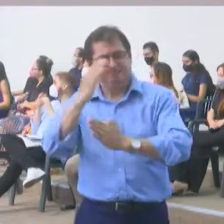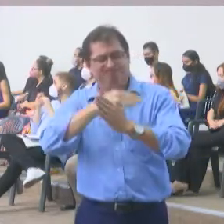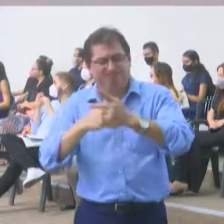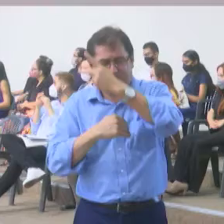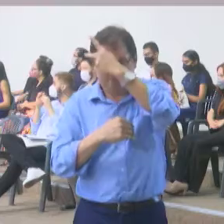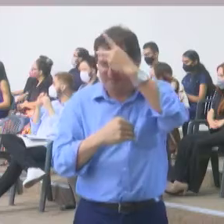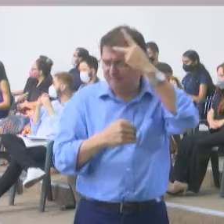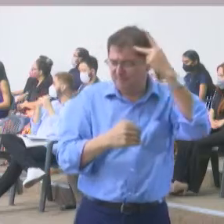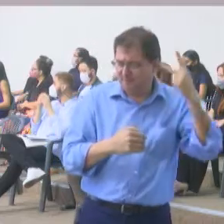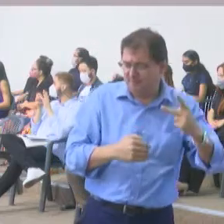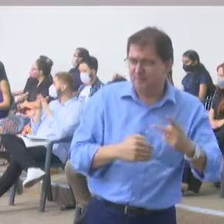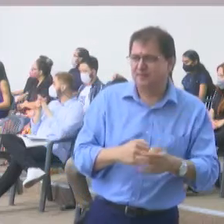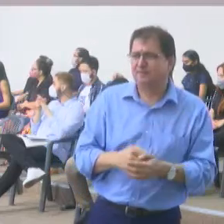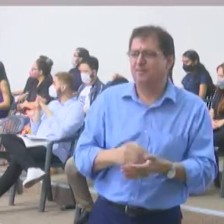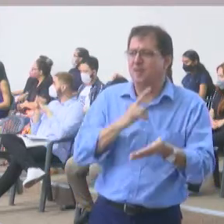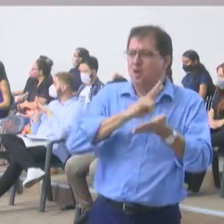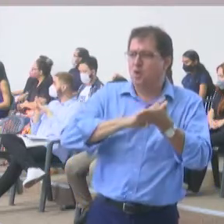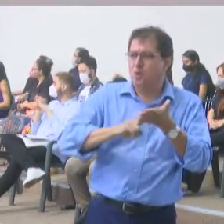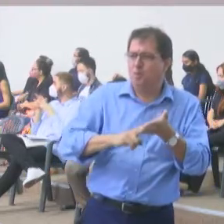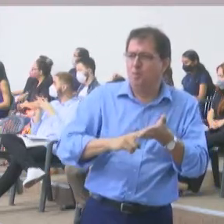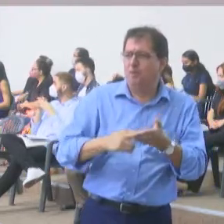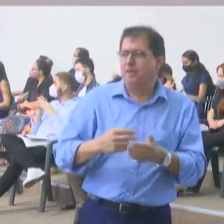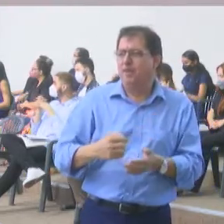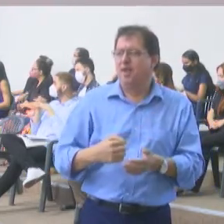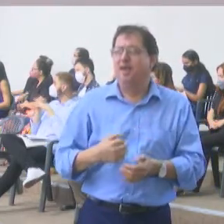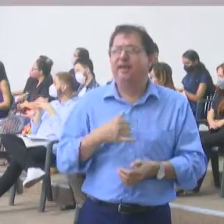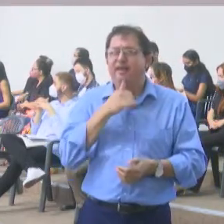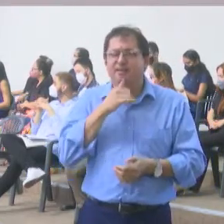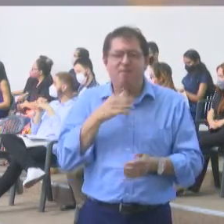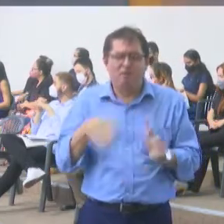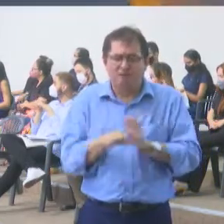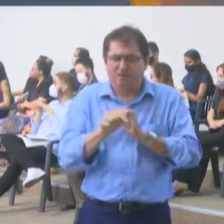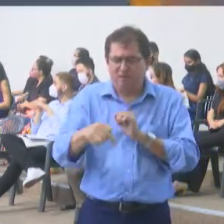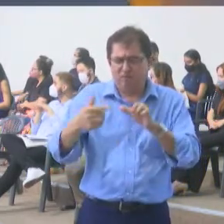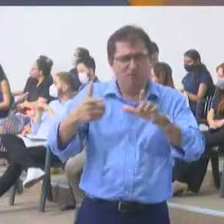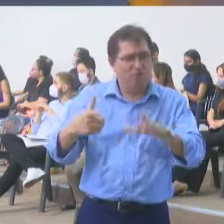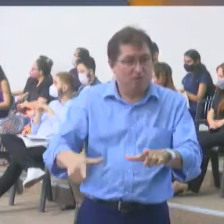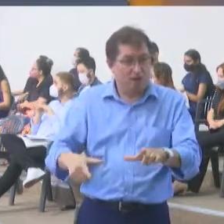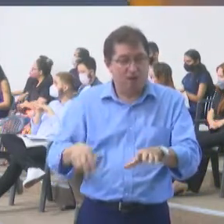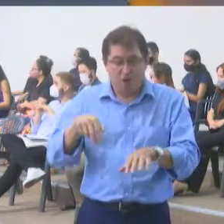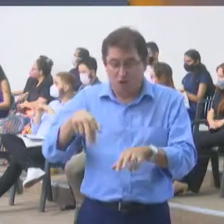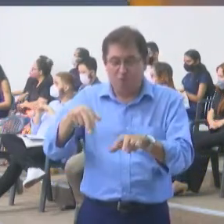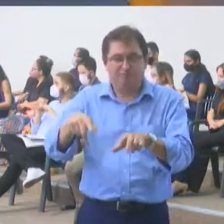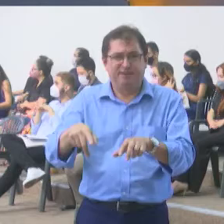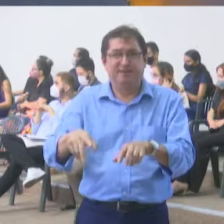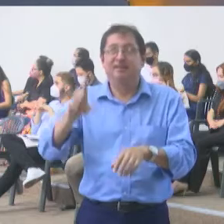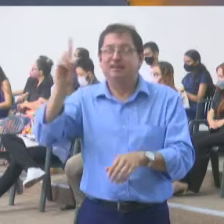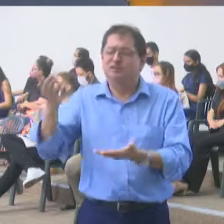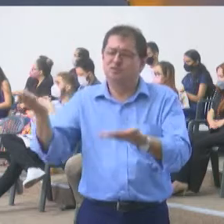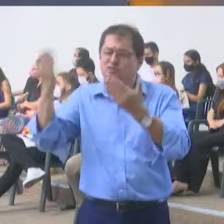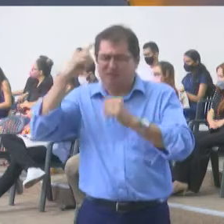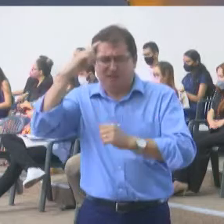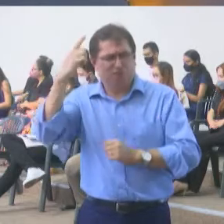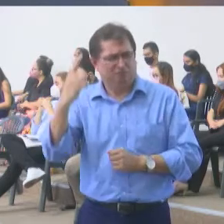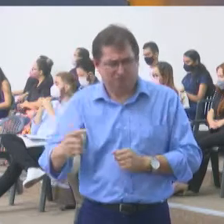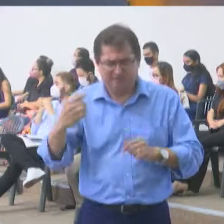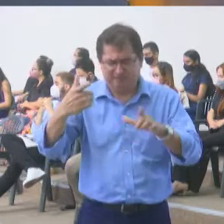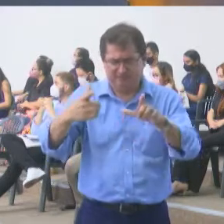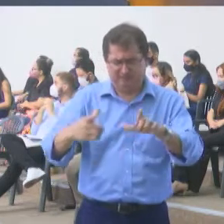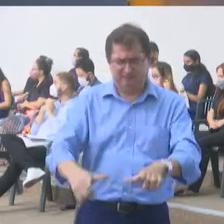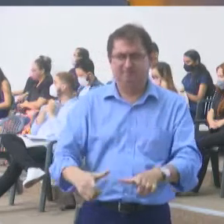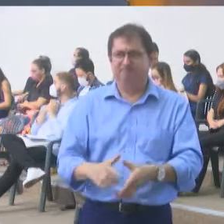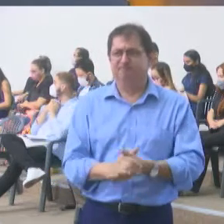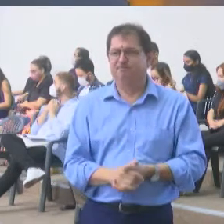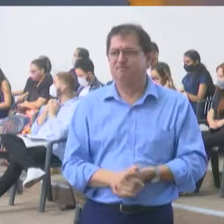dando o recibo que é a minha sandália, e eu coloco a planta dos meus pés aqui, porque isso é sinal de domínio, de propriedade e de posse. Assim